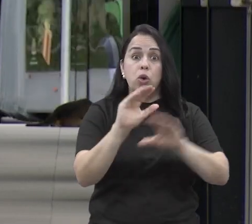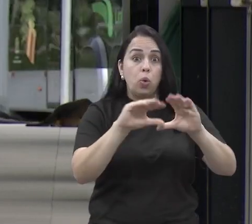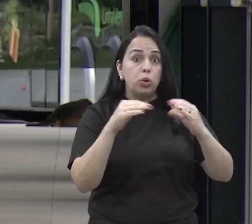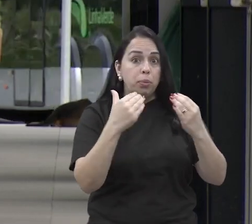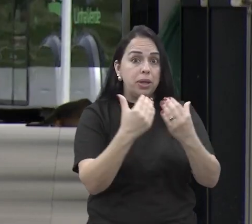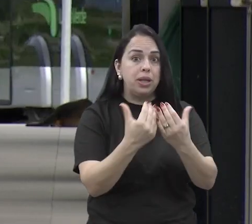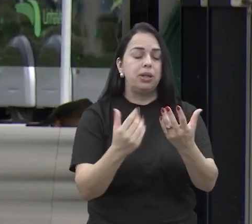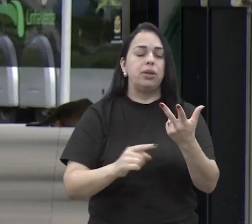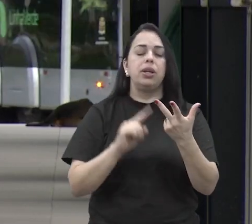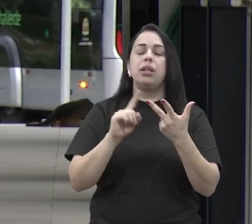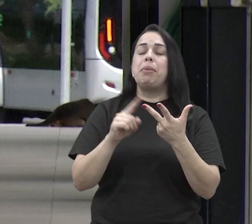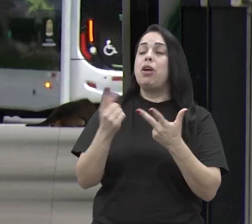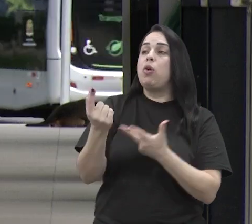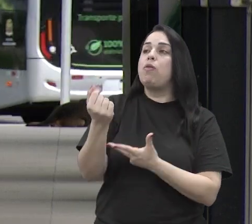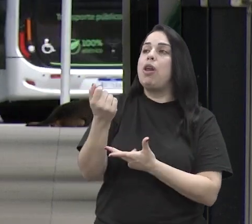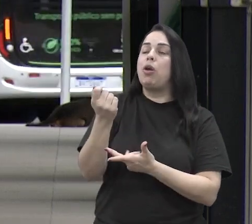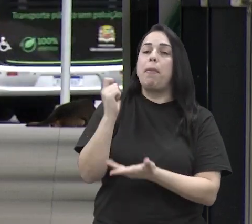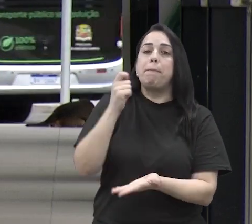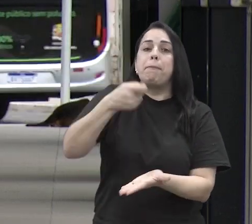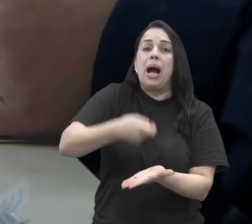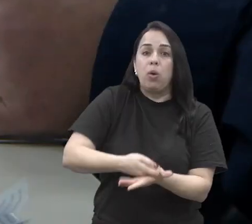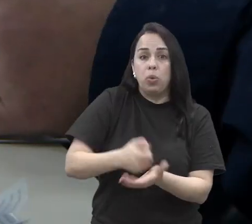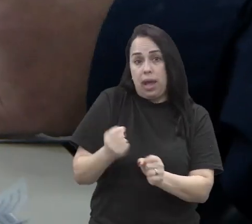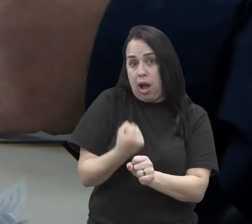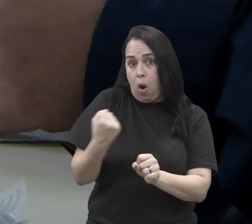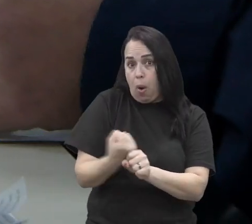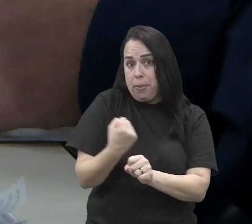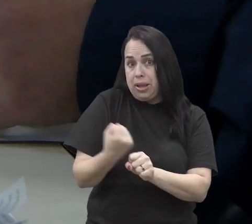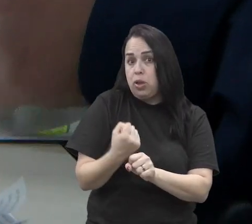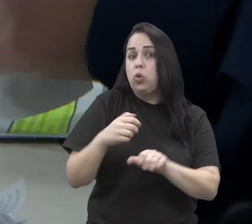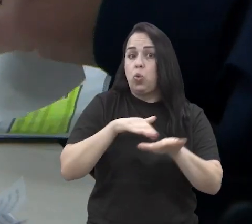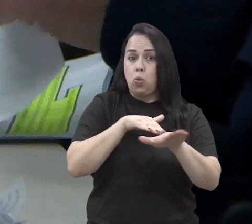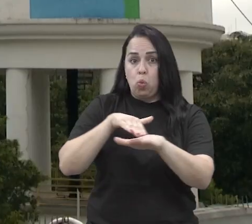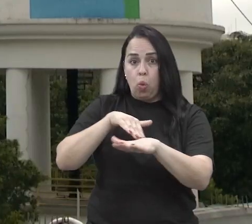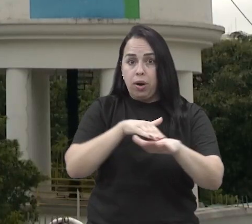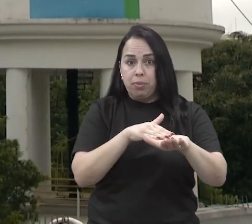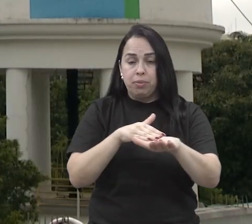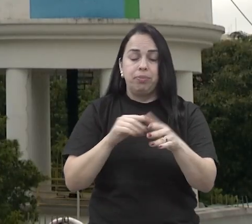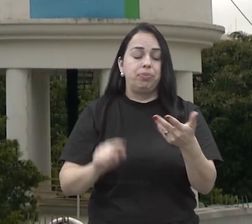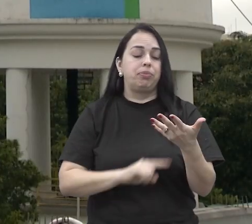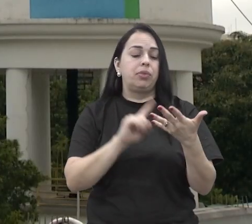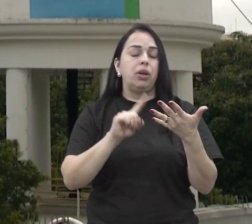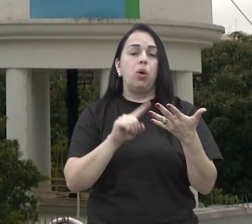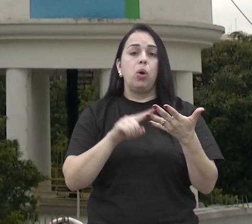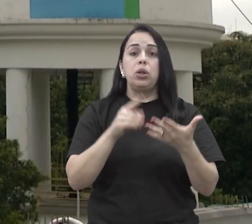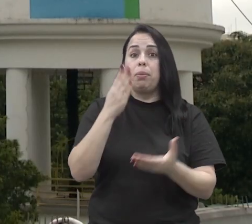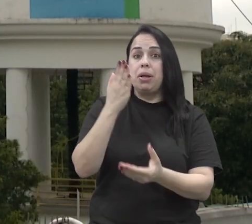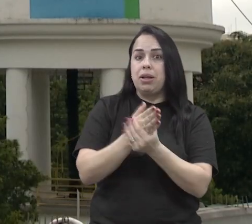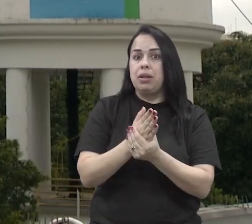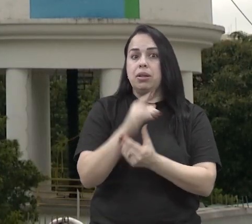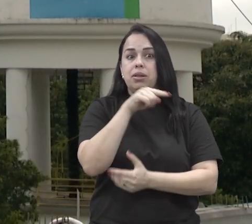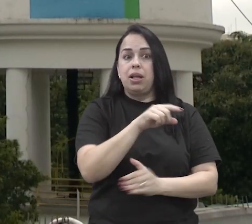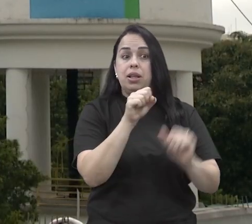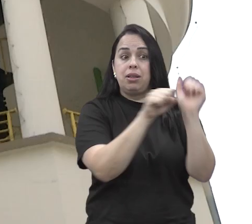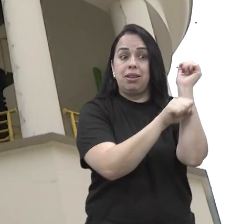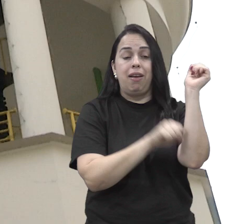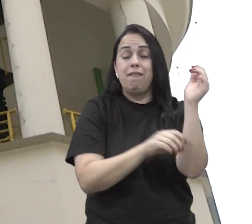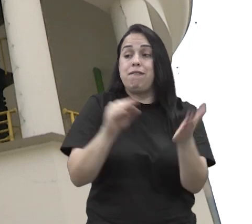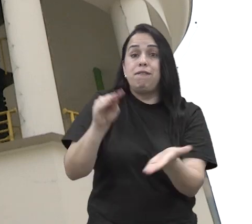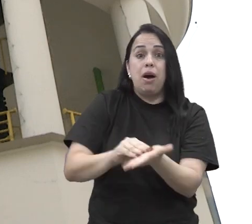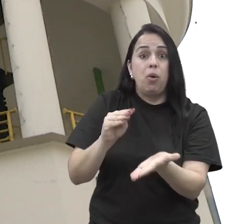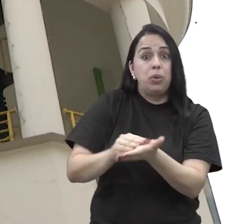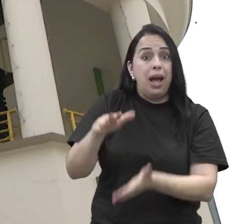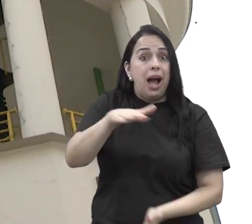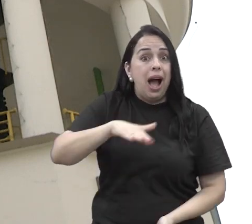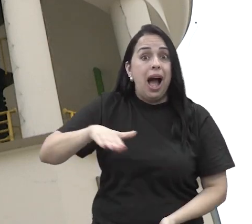sobre os valores pagos na obra da Linha Verde. Outro requerimento aprovado solicita ao PROCON que notifique a Sabesp sobre